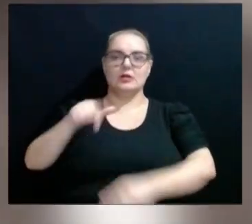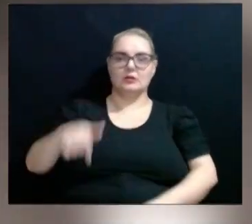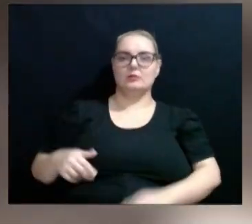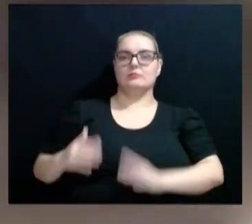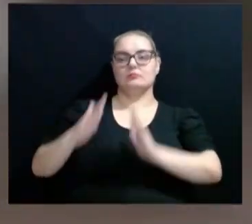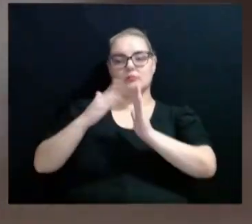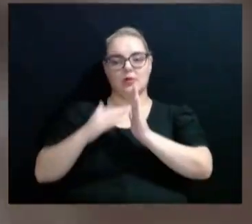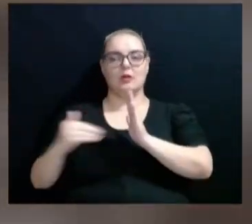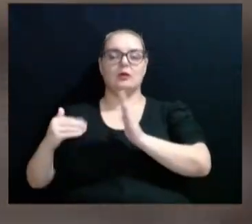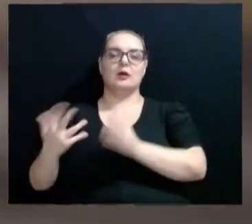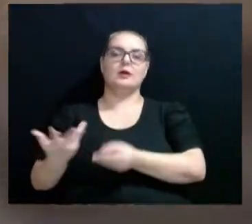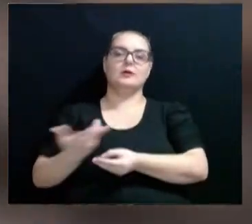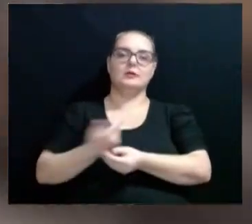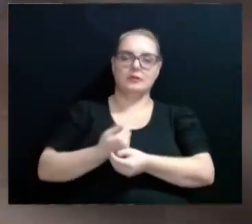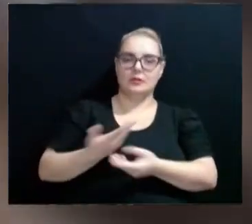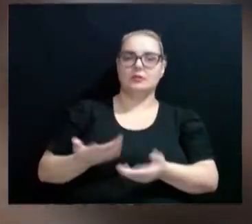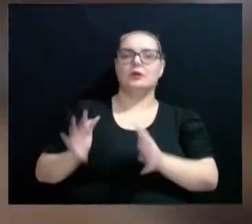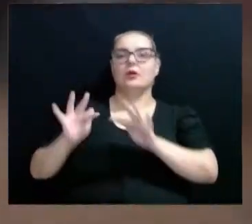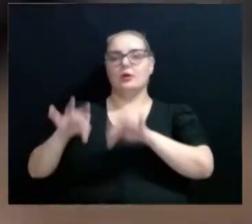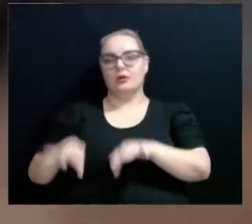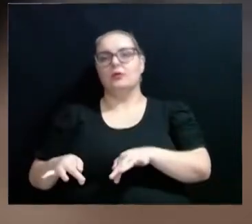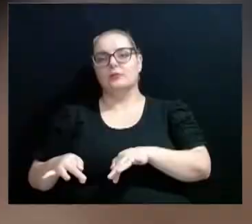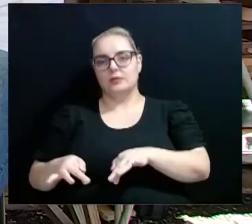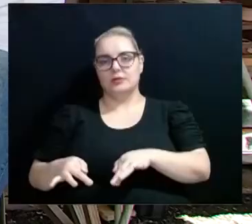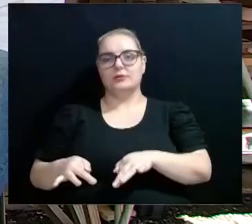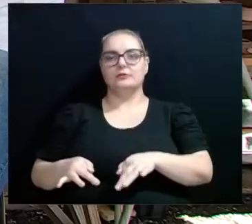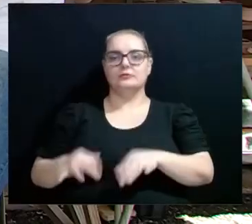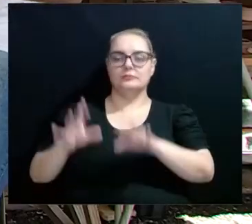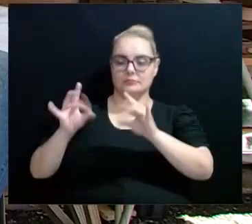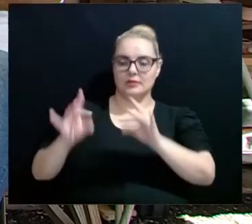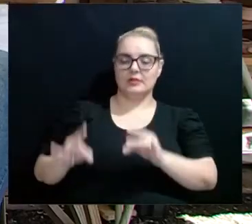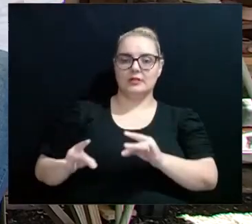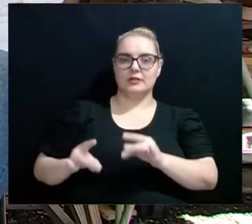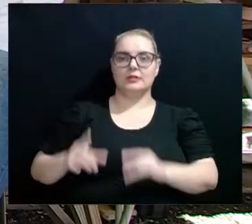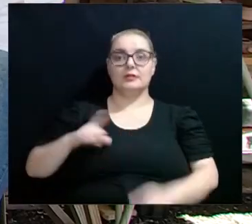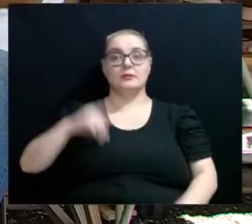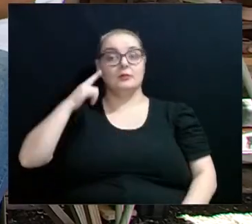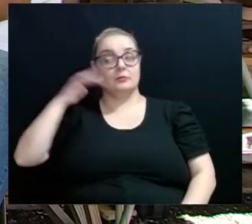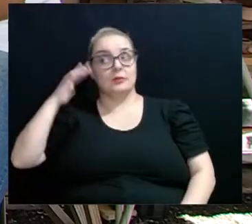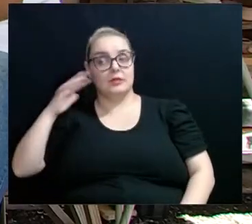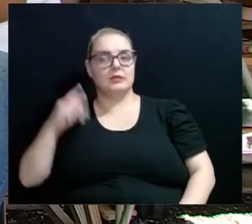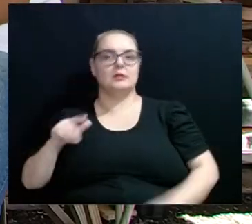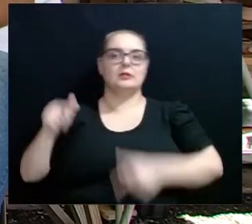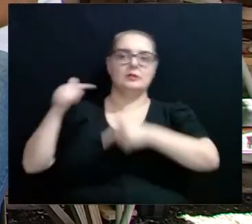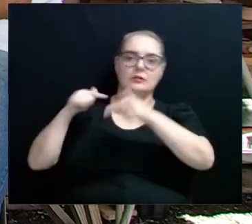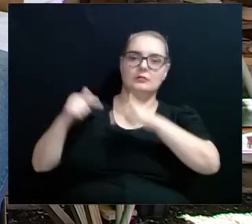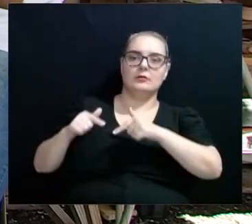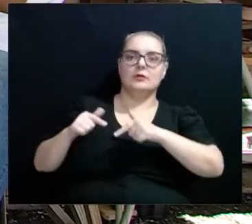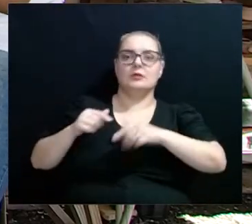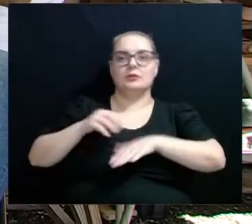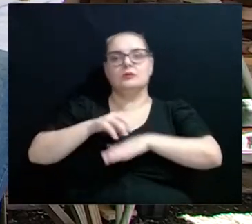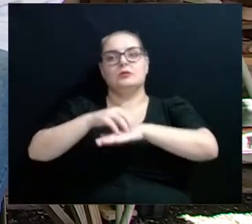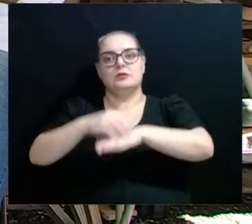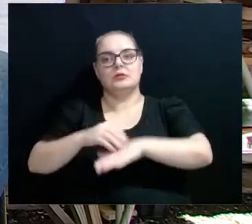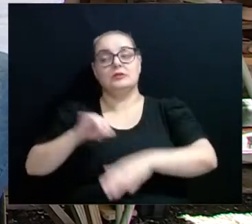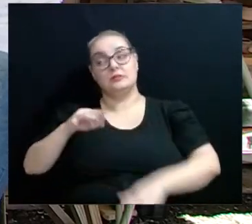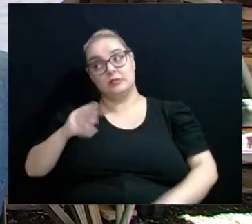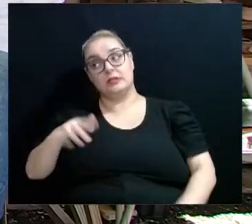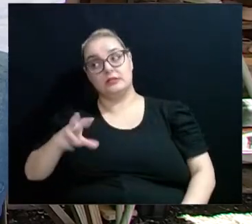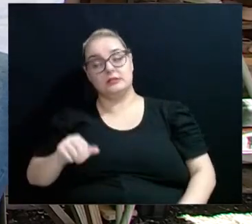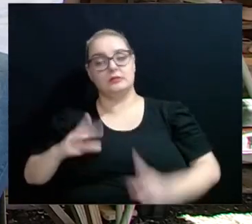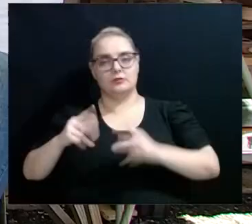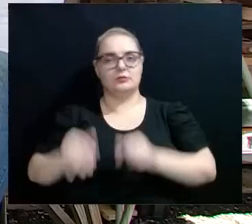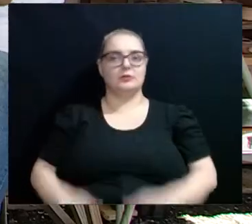caixinhas, técnica de Sim, construção, e depois vem a estética e chega na arte. Então a arte é o sim. finalzinho só ali da cereja. E também tem que pensar na